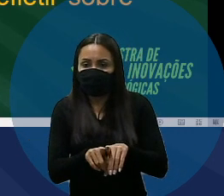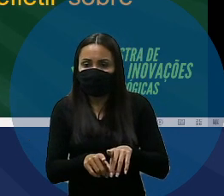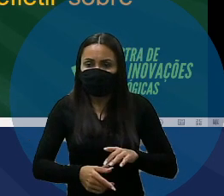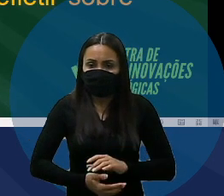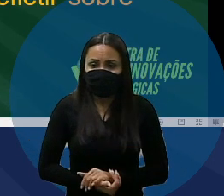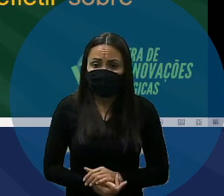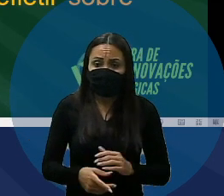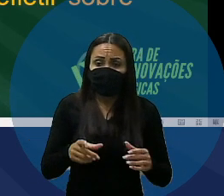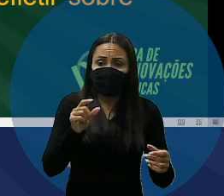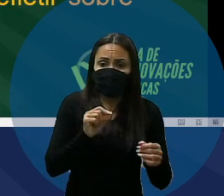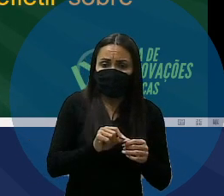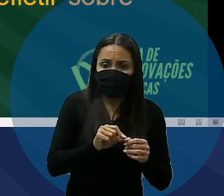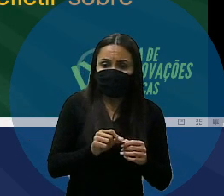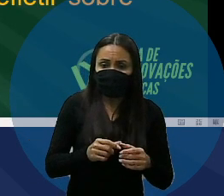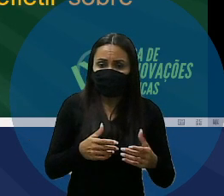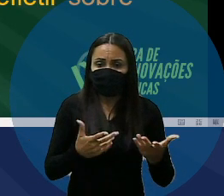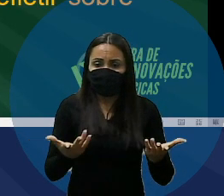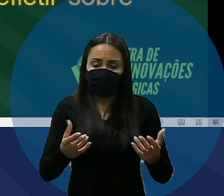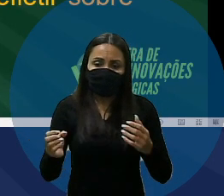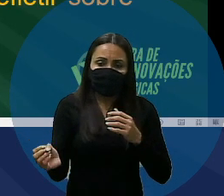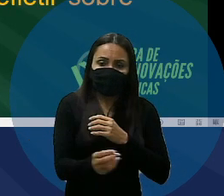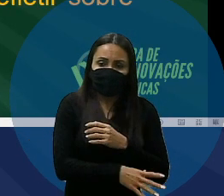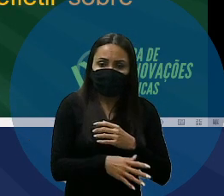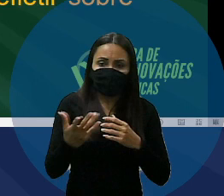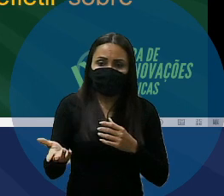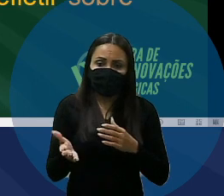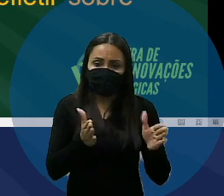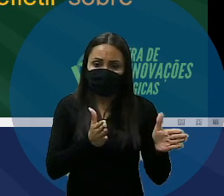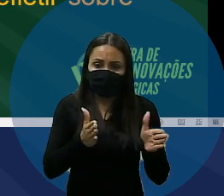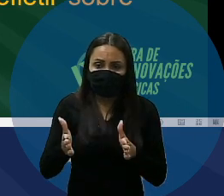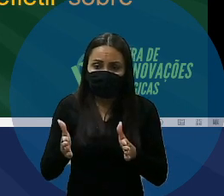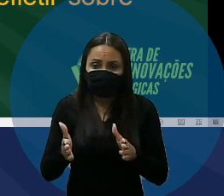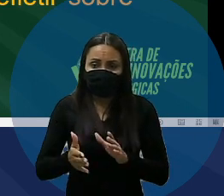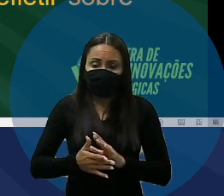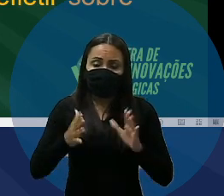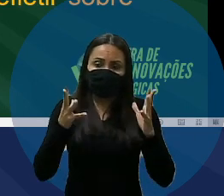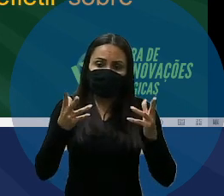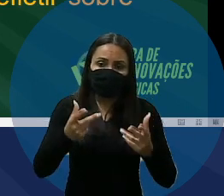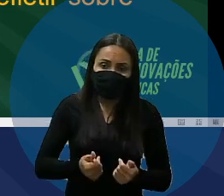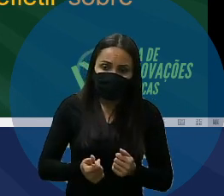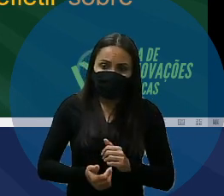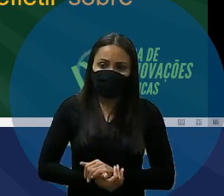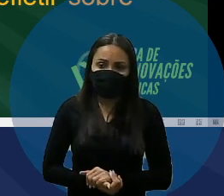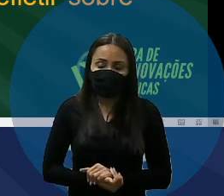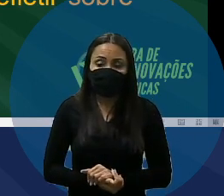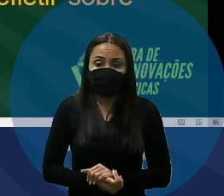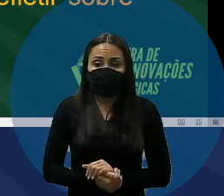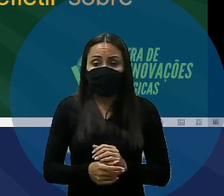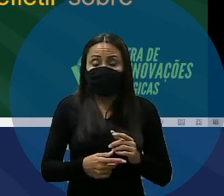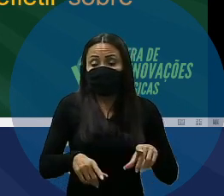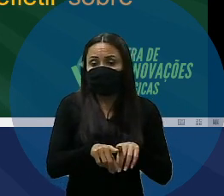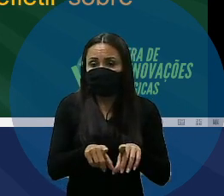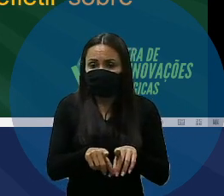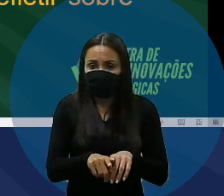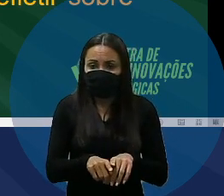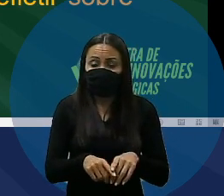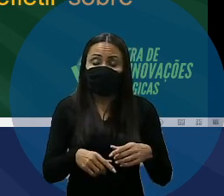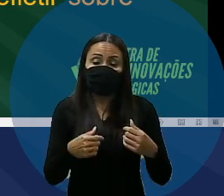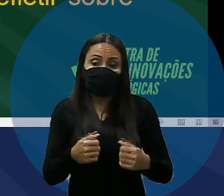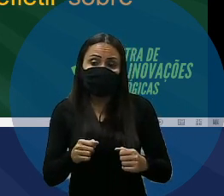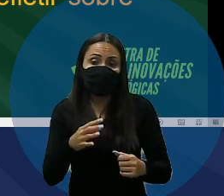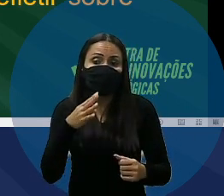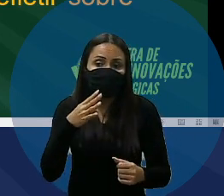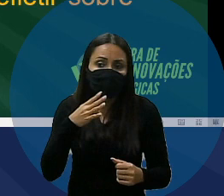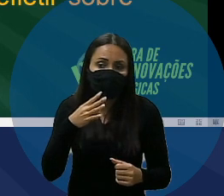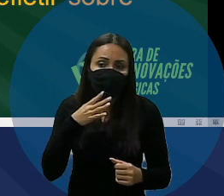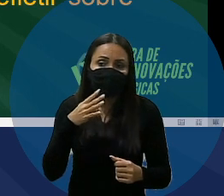fazer alertas para que novas situações de descontrole financeiro sejam evitadas. Além disso, poderá conhecer seu padrão de